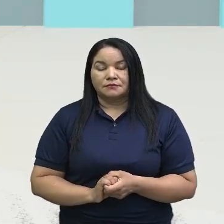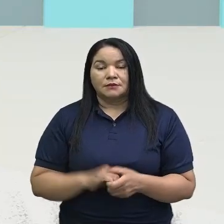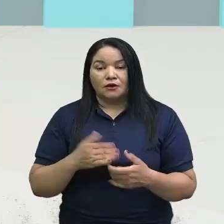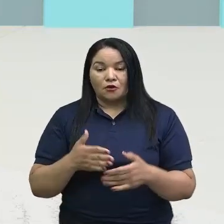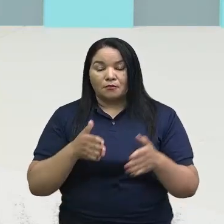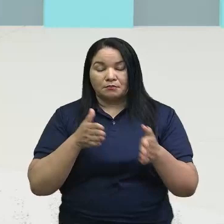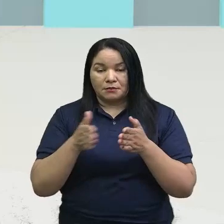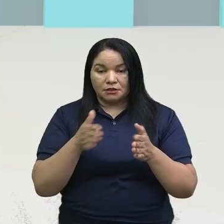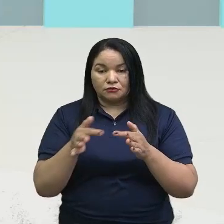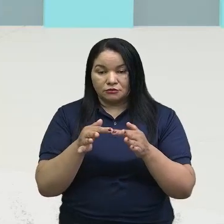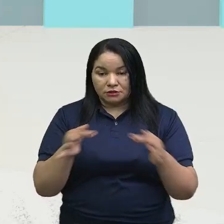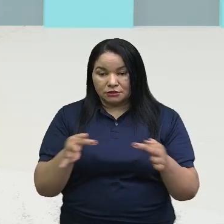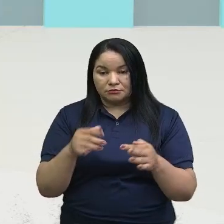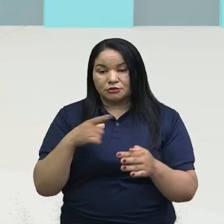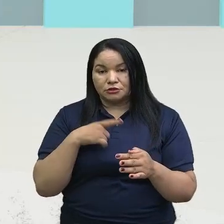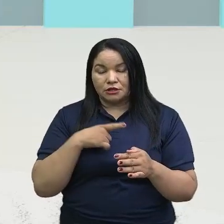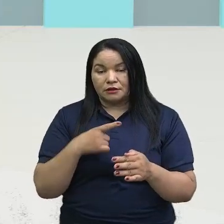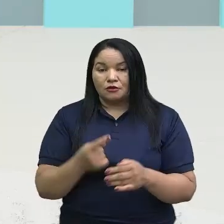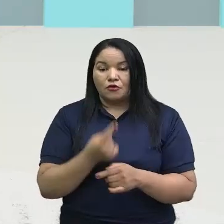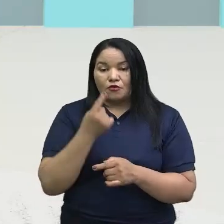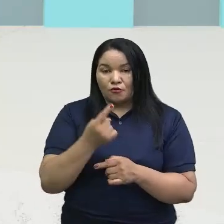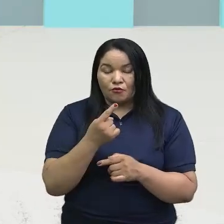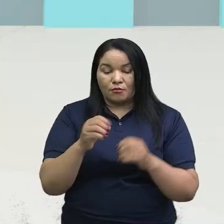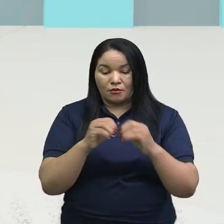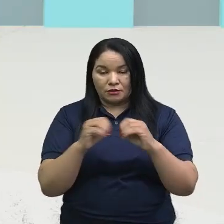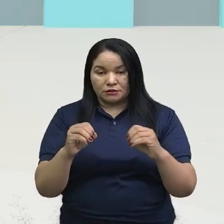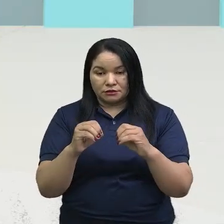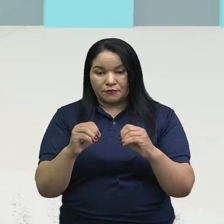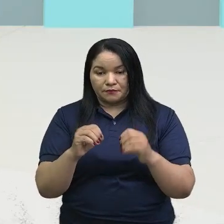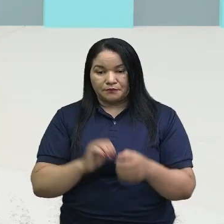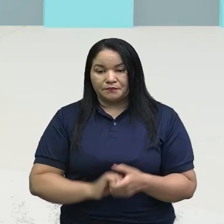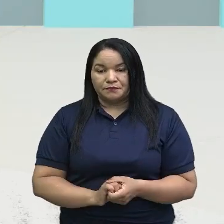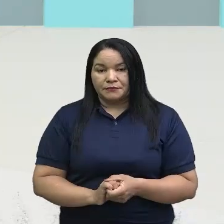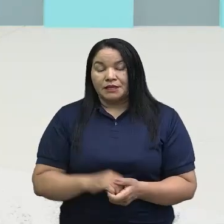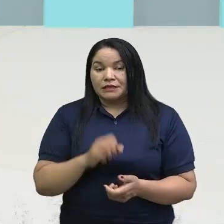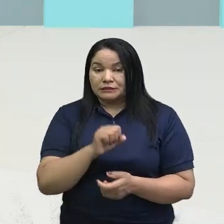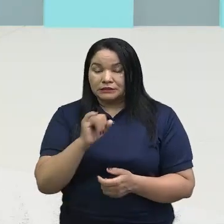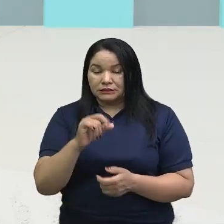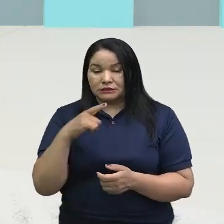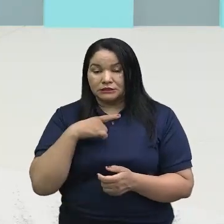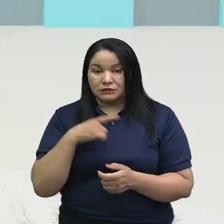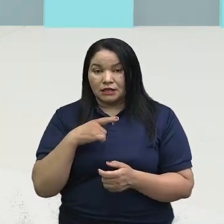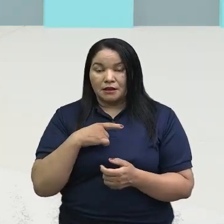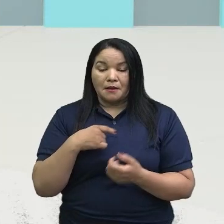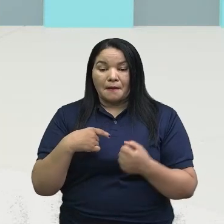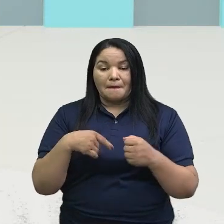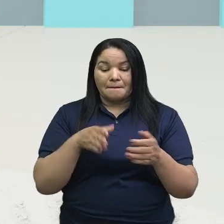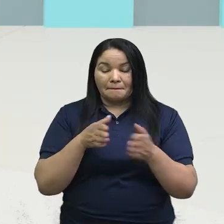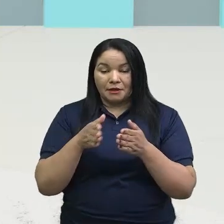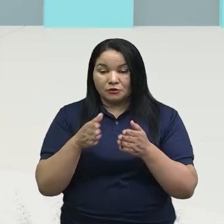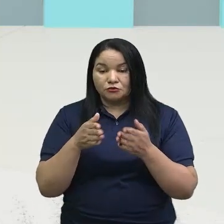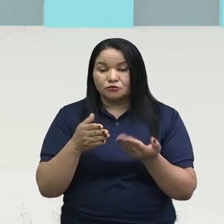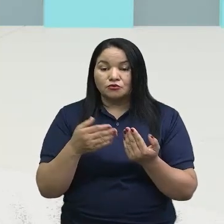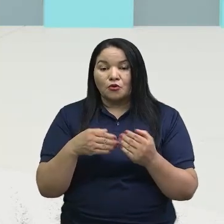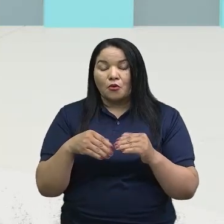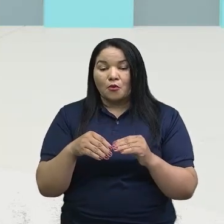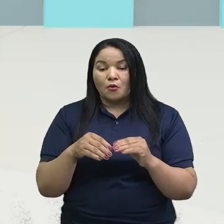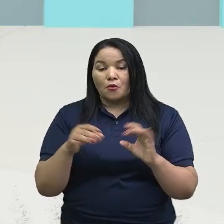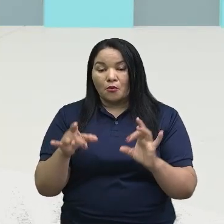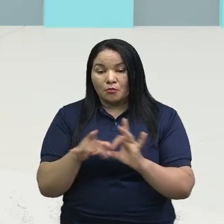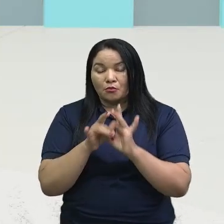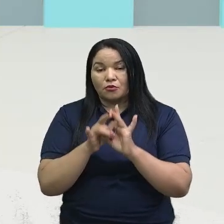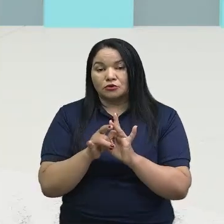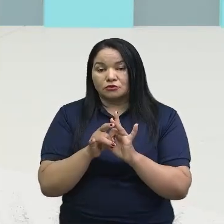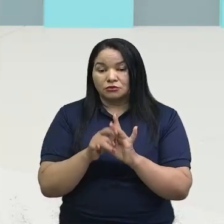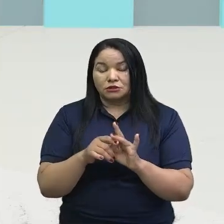períodos simples, nós temos apenas o quê? Uma oração. Se nós temos período composto, nós vamos ter mais de uma